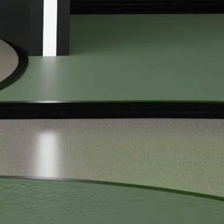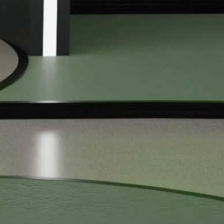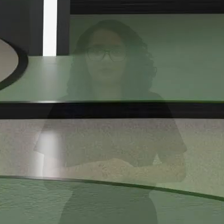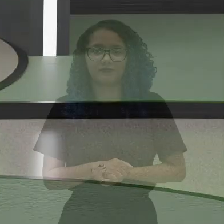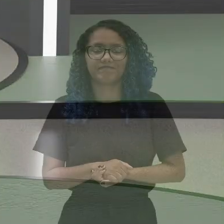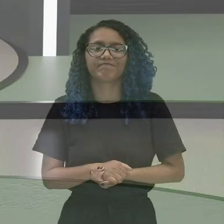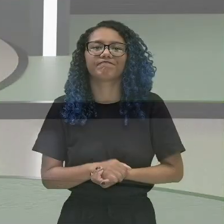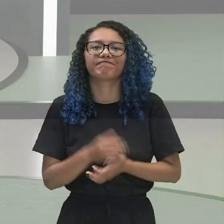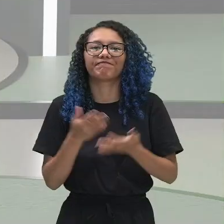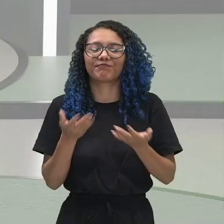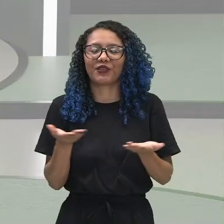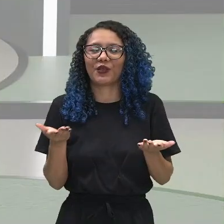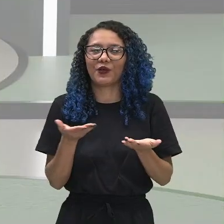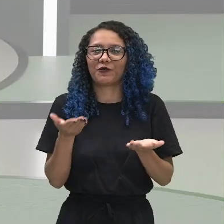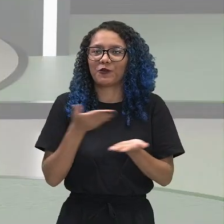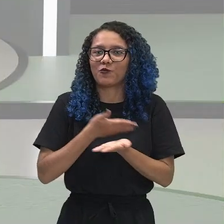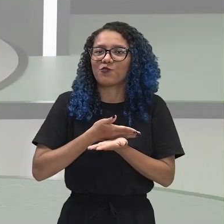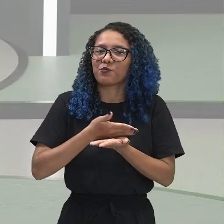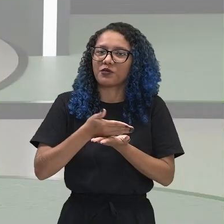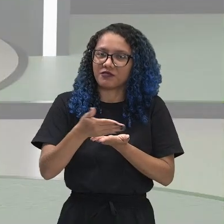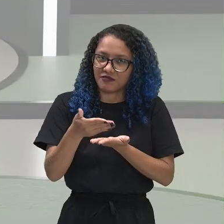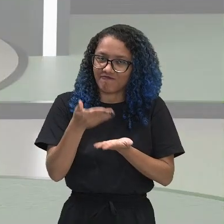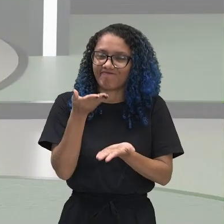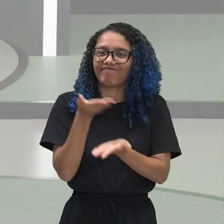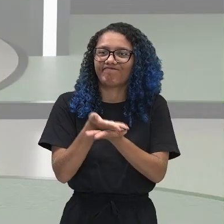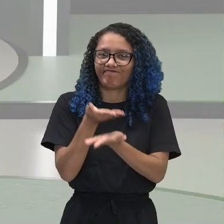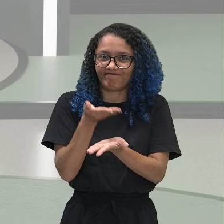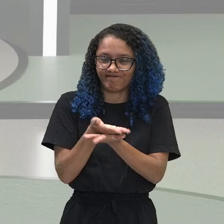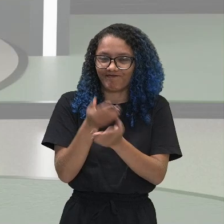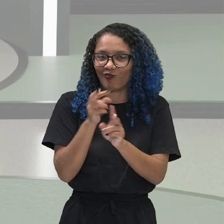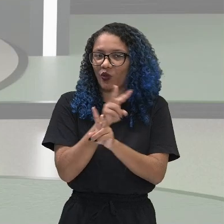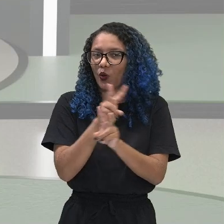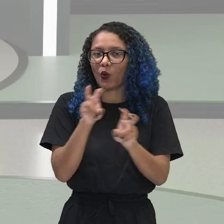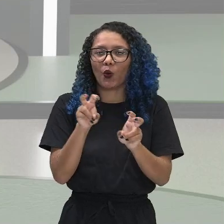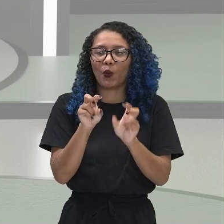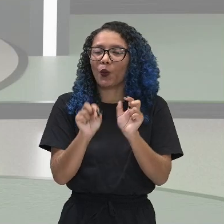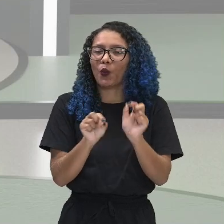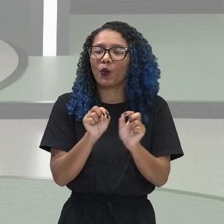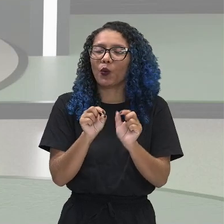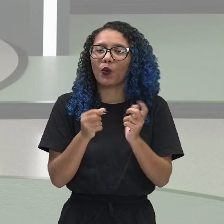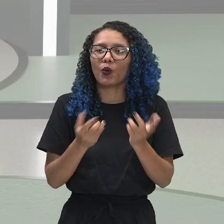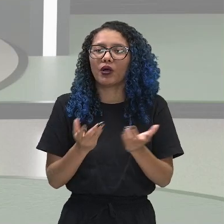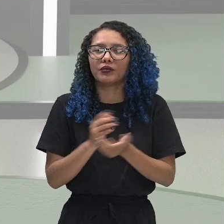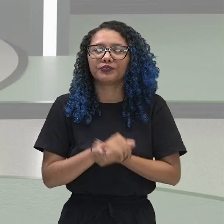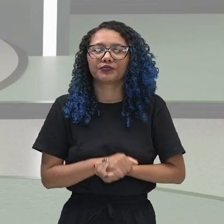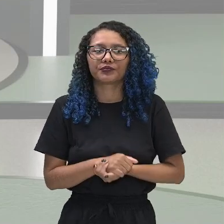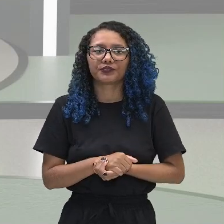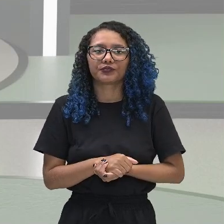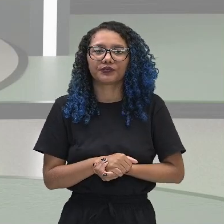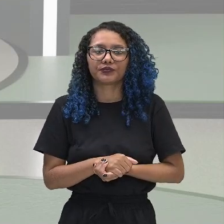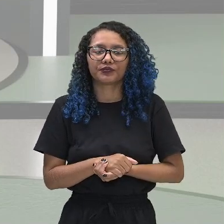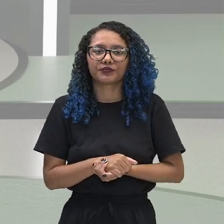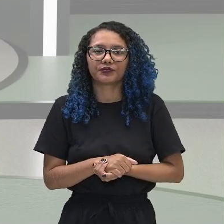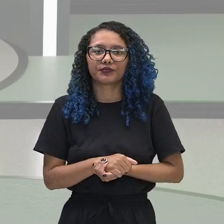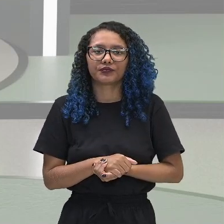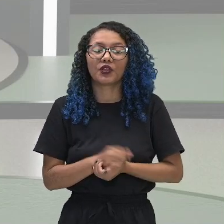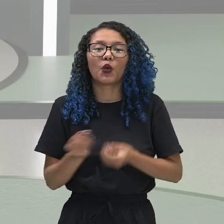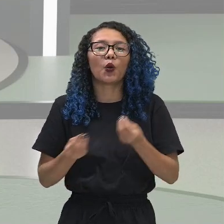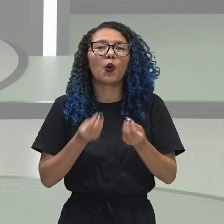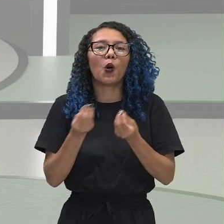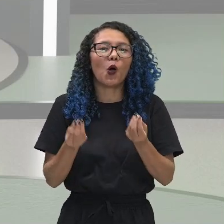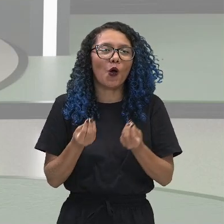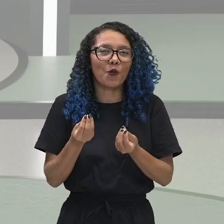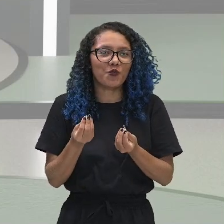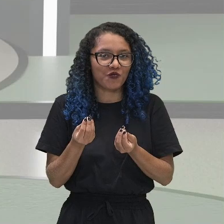Então, começamos aí a nossa jornada sobre a disseminação, a propagação, a perpetuação da